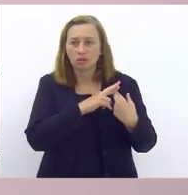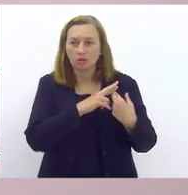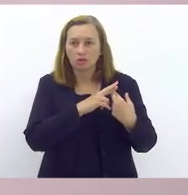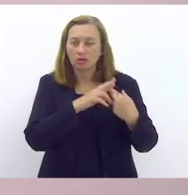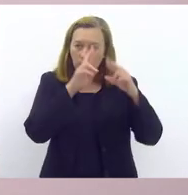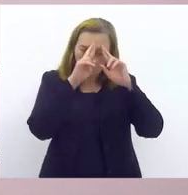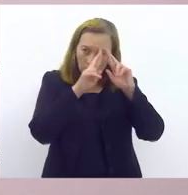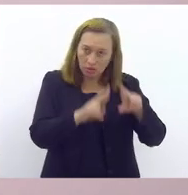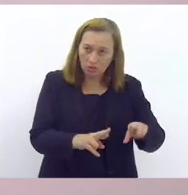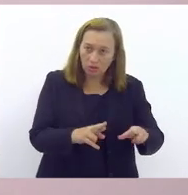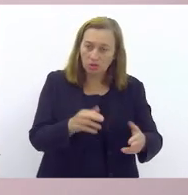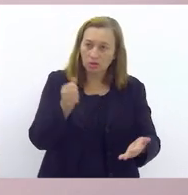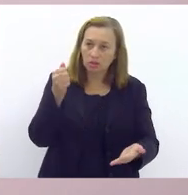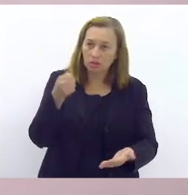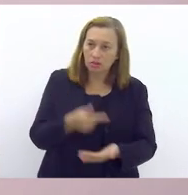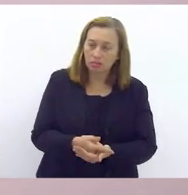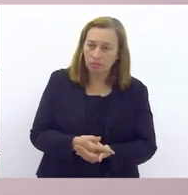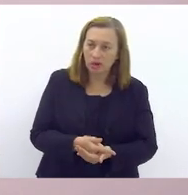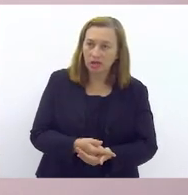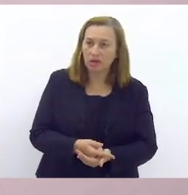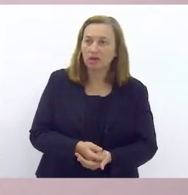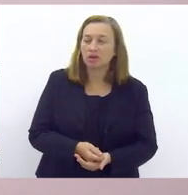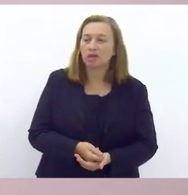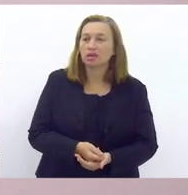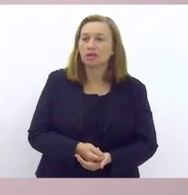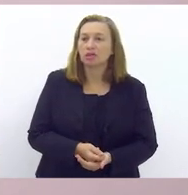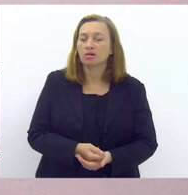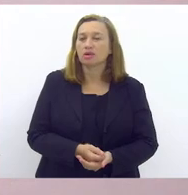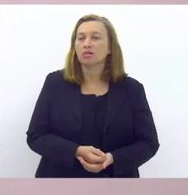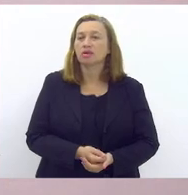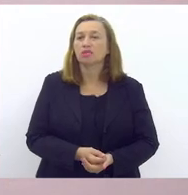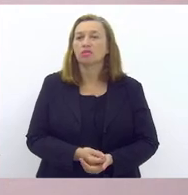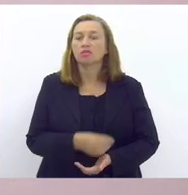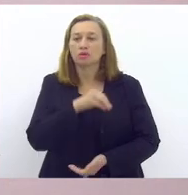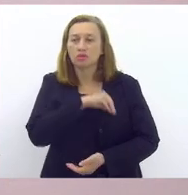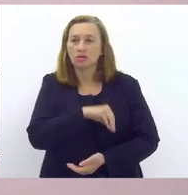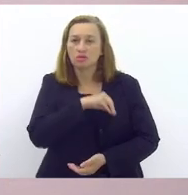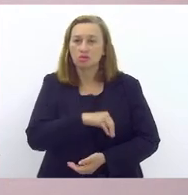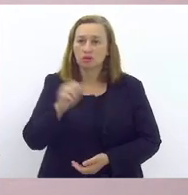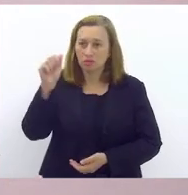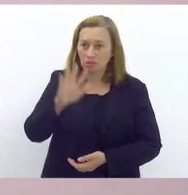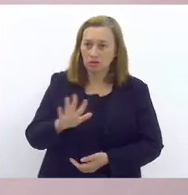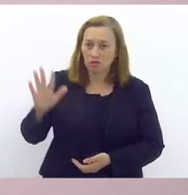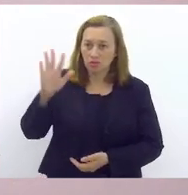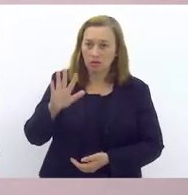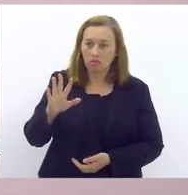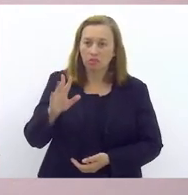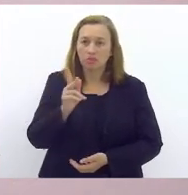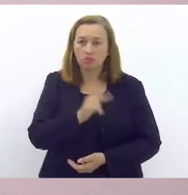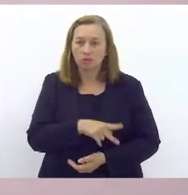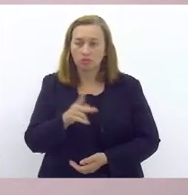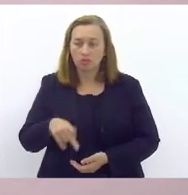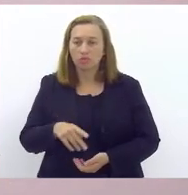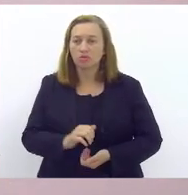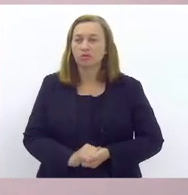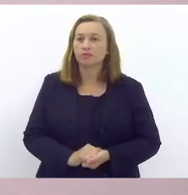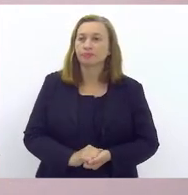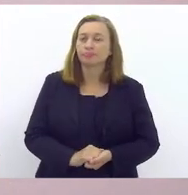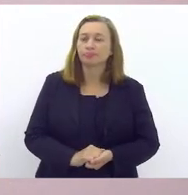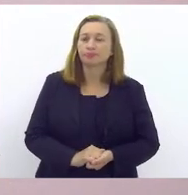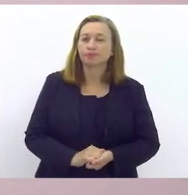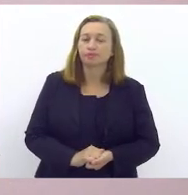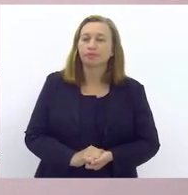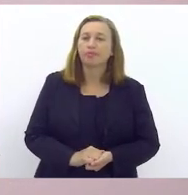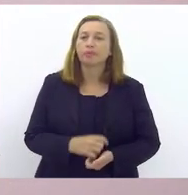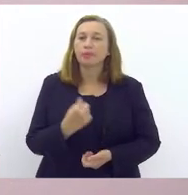que pague sem restrição o piso nacional do magistério.